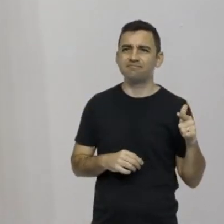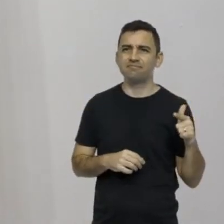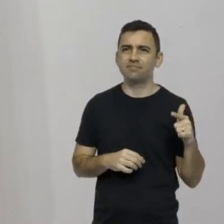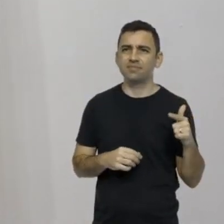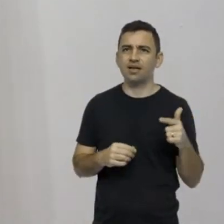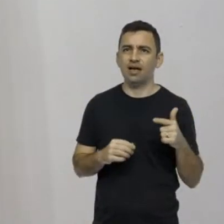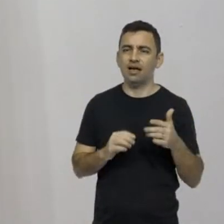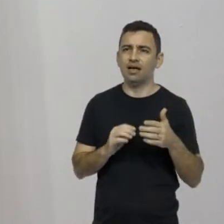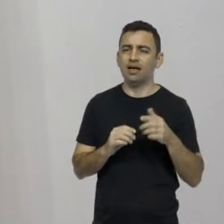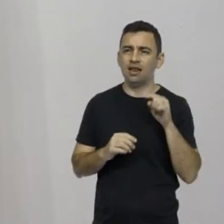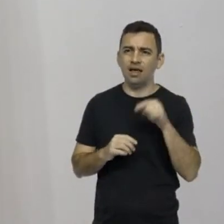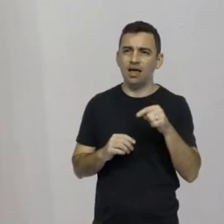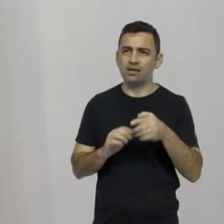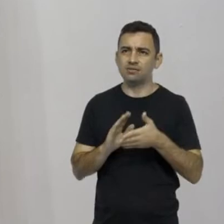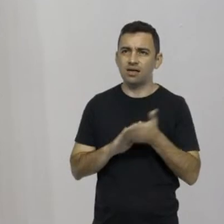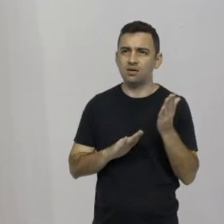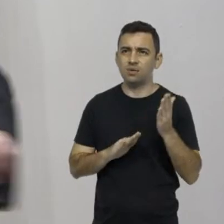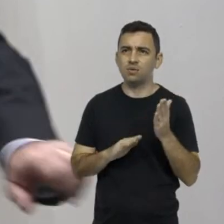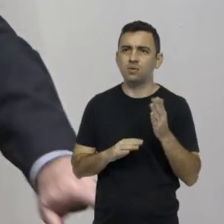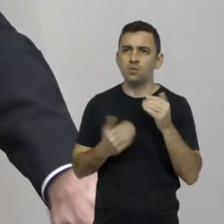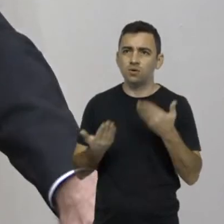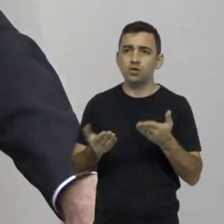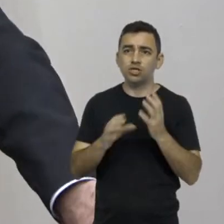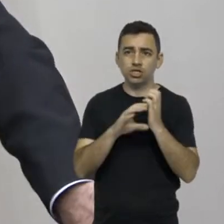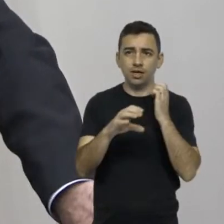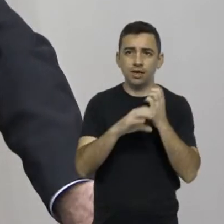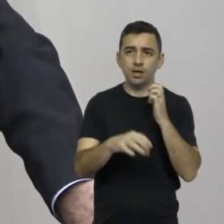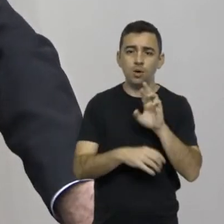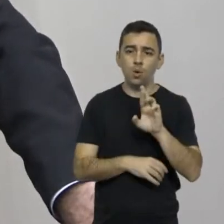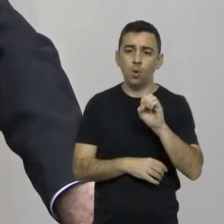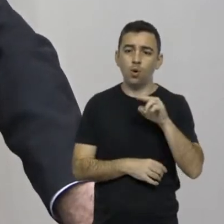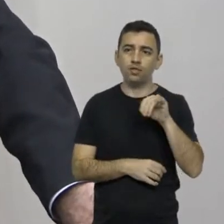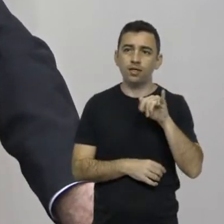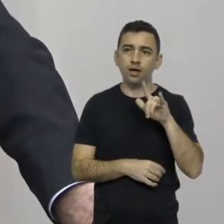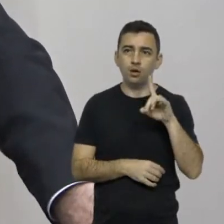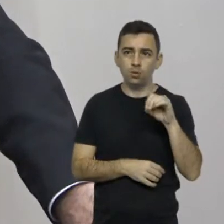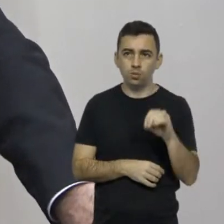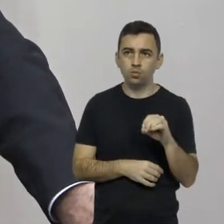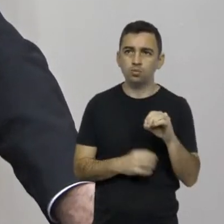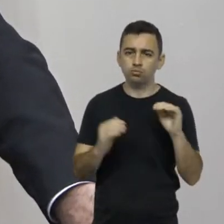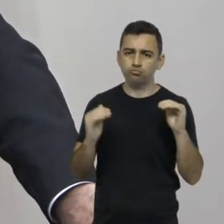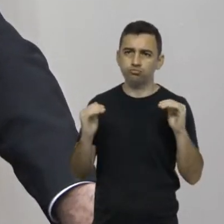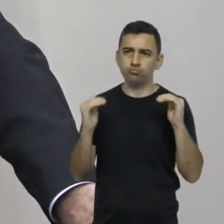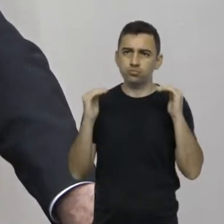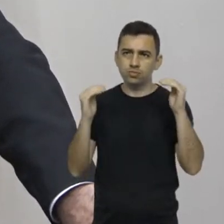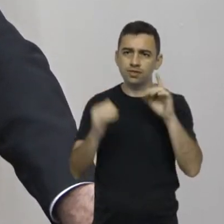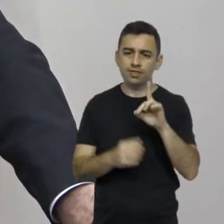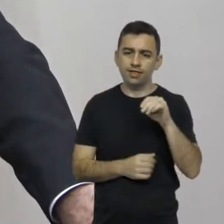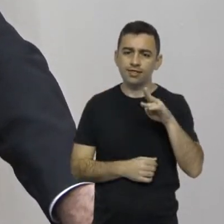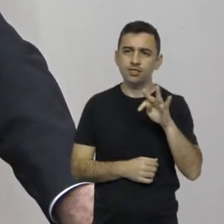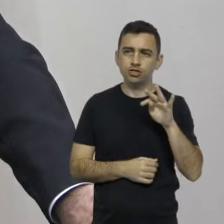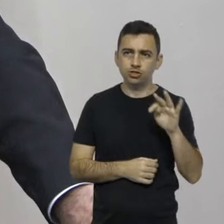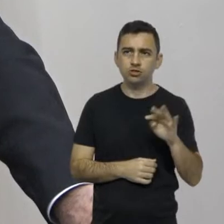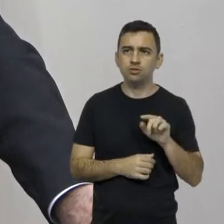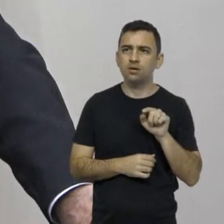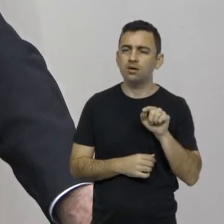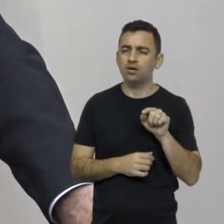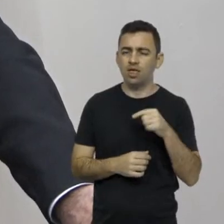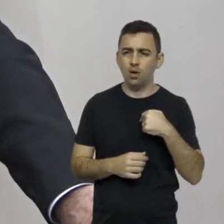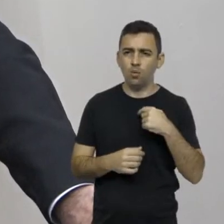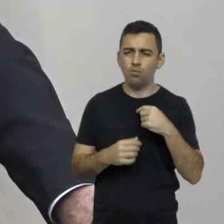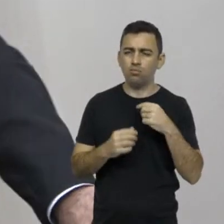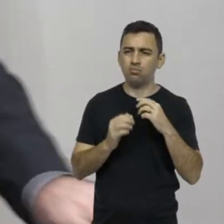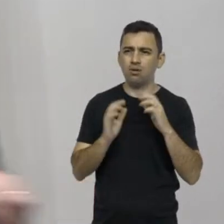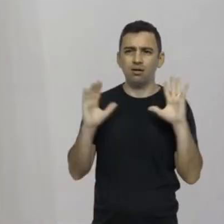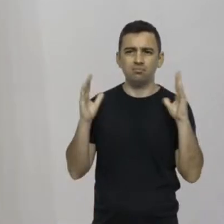saída do engenheiro Ronaldo, da superintendência do DENIT em Santa Catarina. Eu